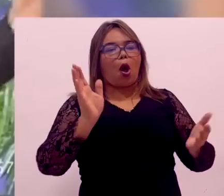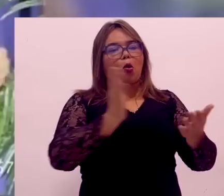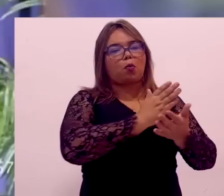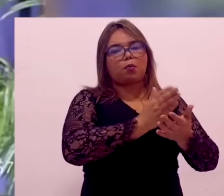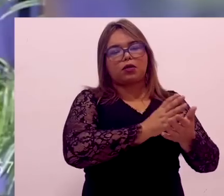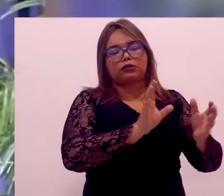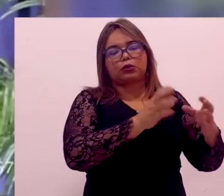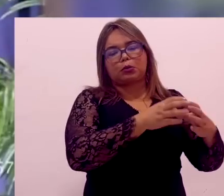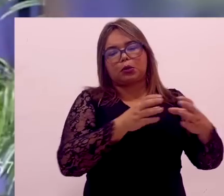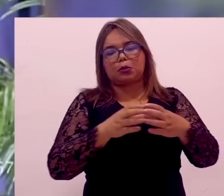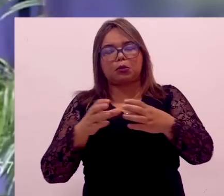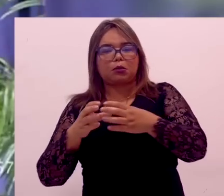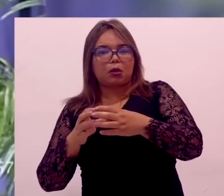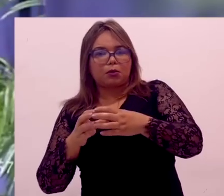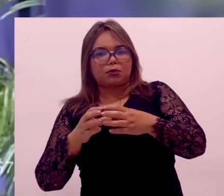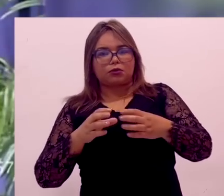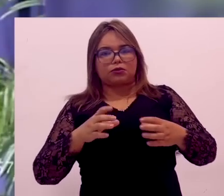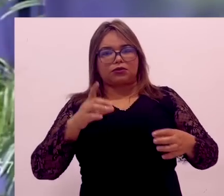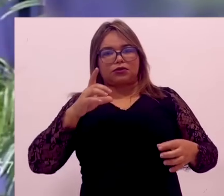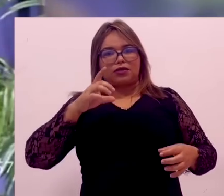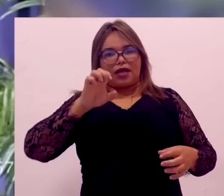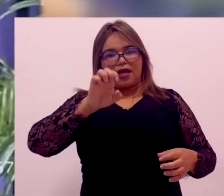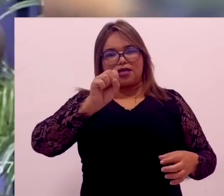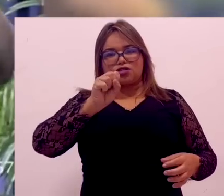poucos esotéricos atuando.